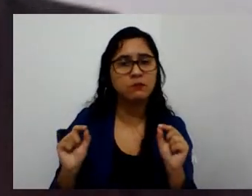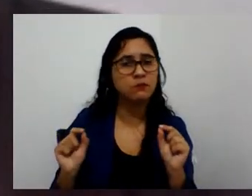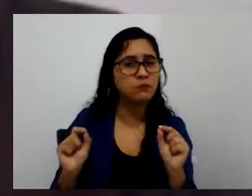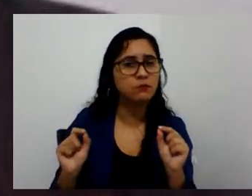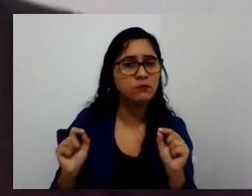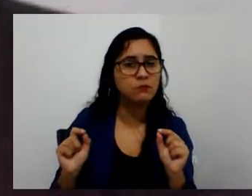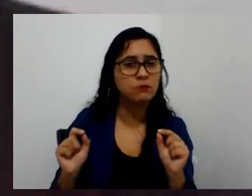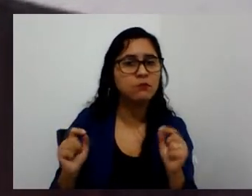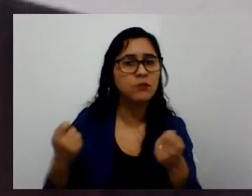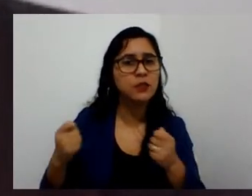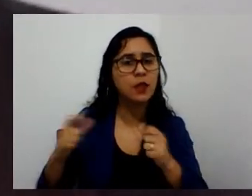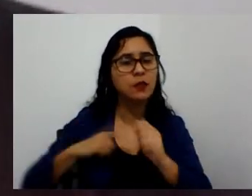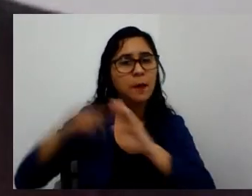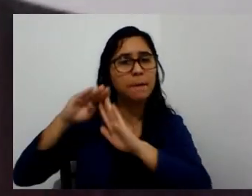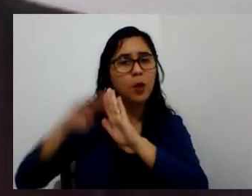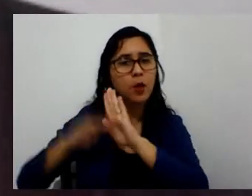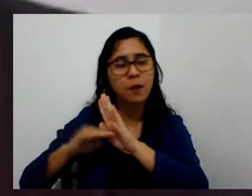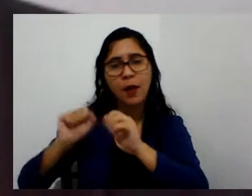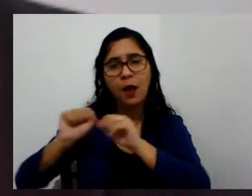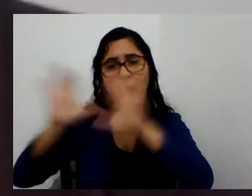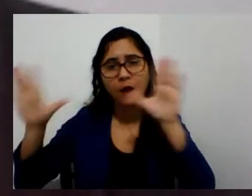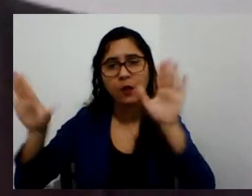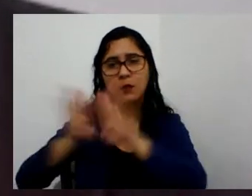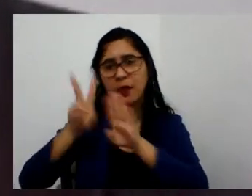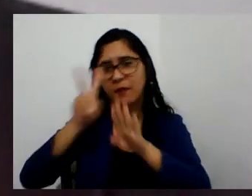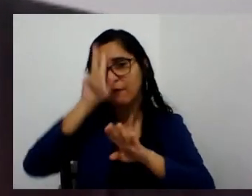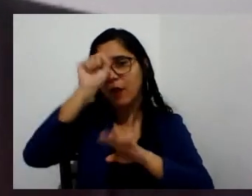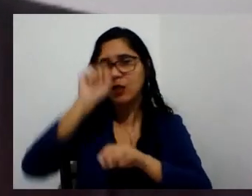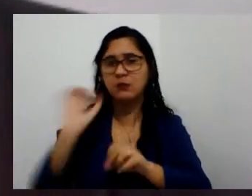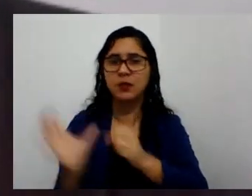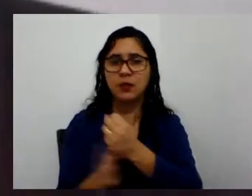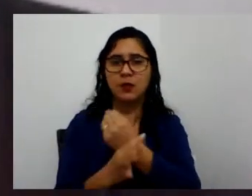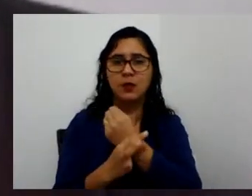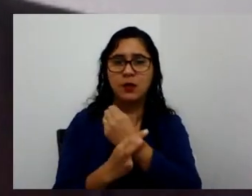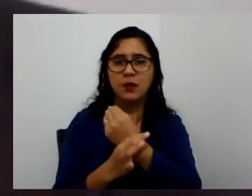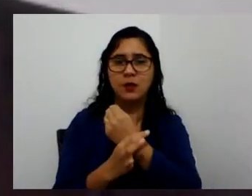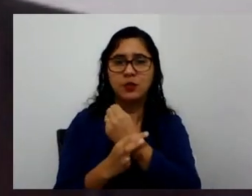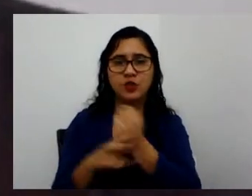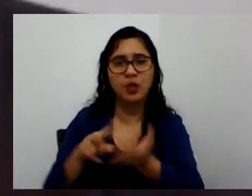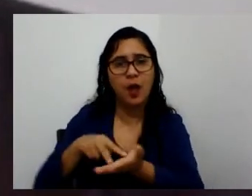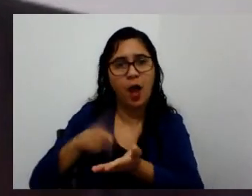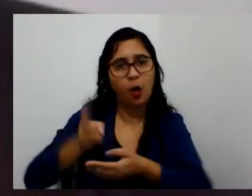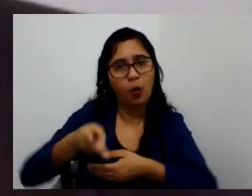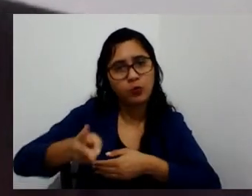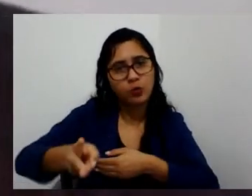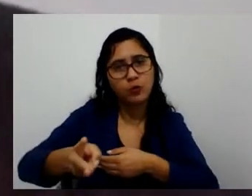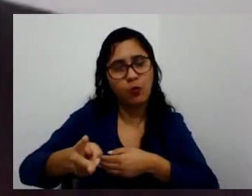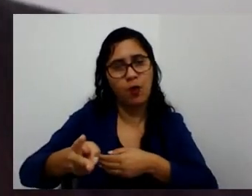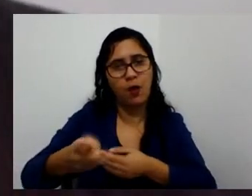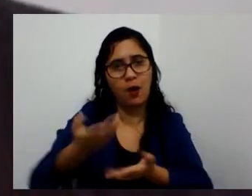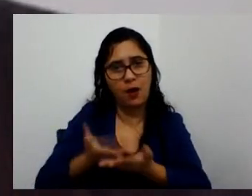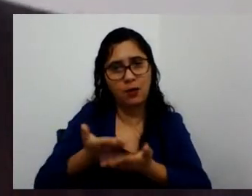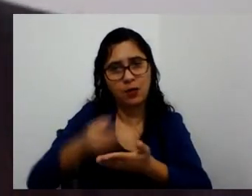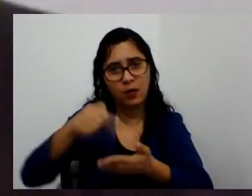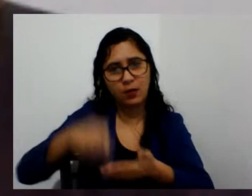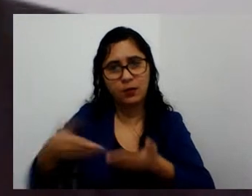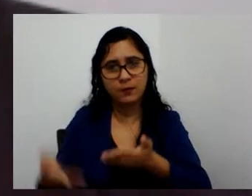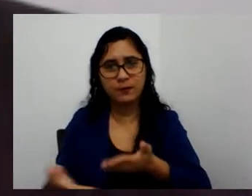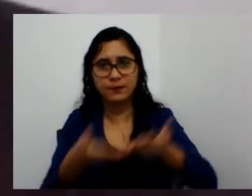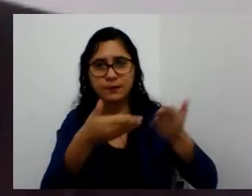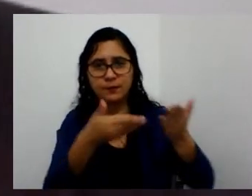que ter programas claros e fortes para garantir realmente a permanência dos alunos aqui, certo? Eu passo a palavra agora para o nosso